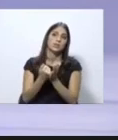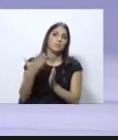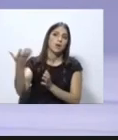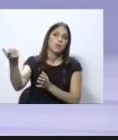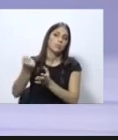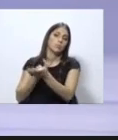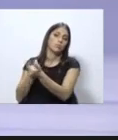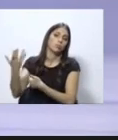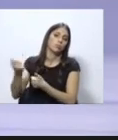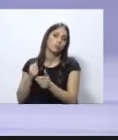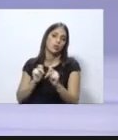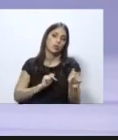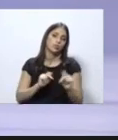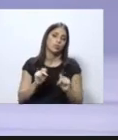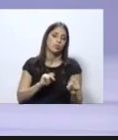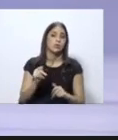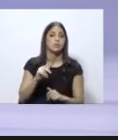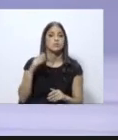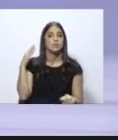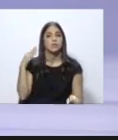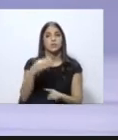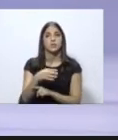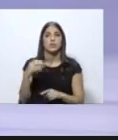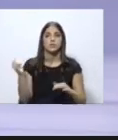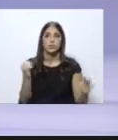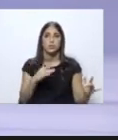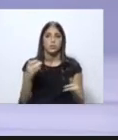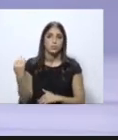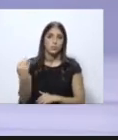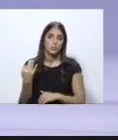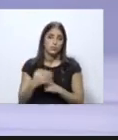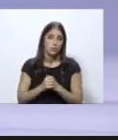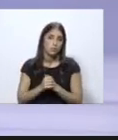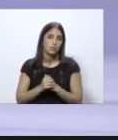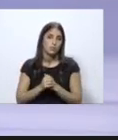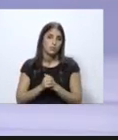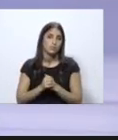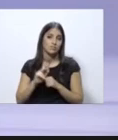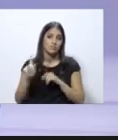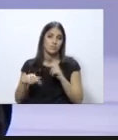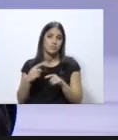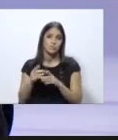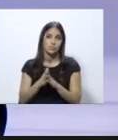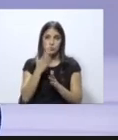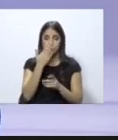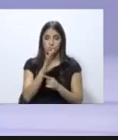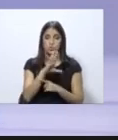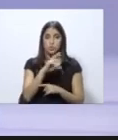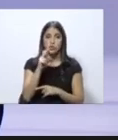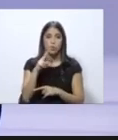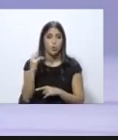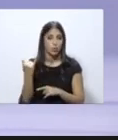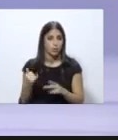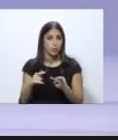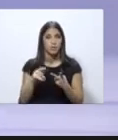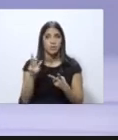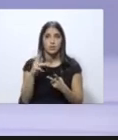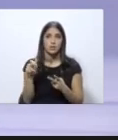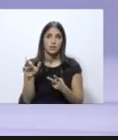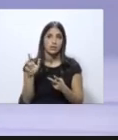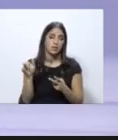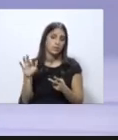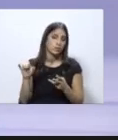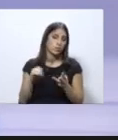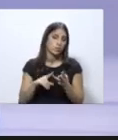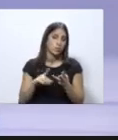mais diretos dos ciclistas do futebol, da W52 Futebol Clube do Porto. O Johnny Brandão, o Frederico Figueiredo e o João Benta são